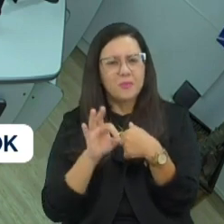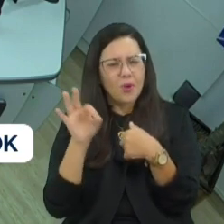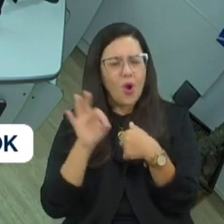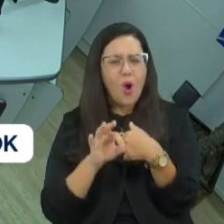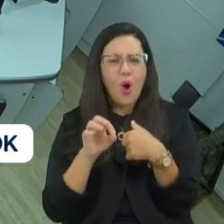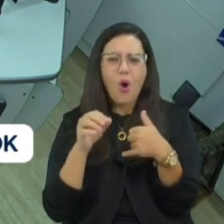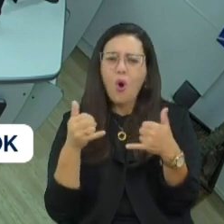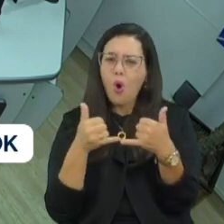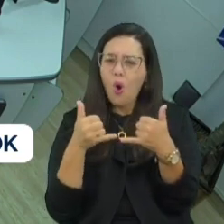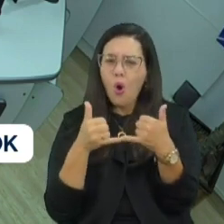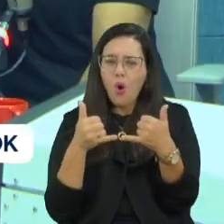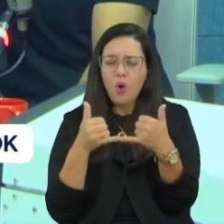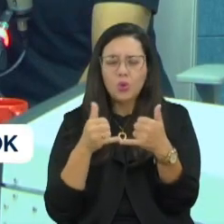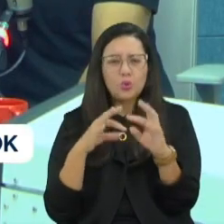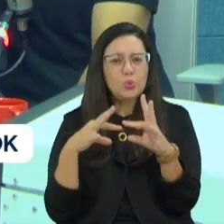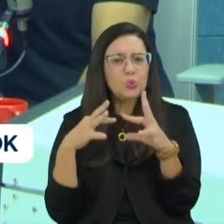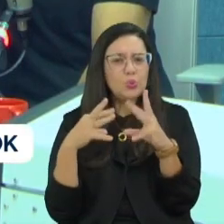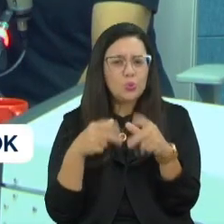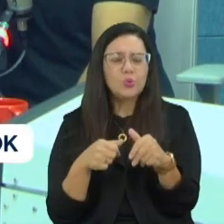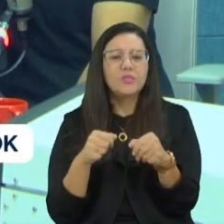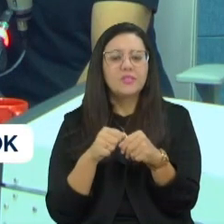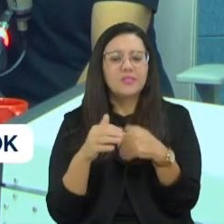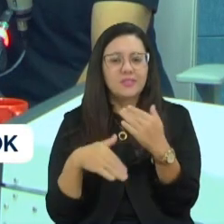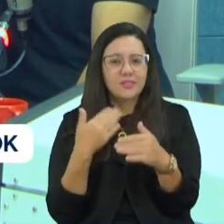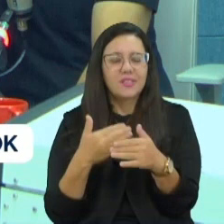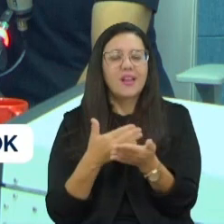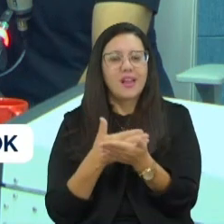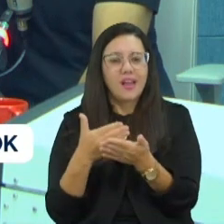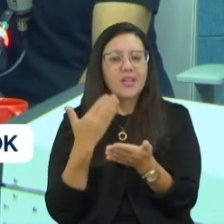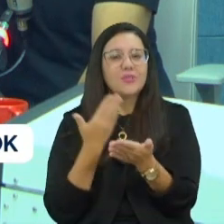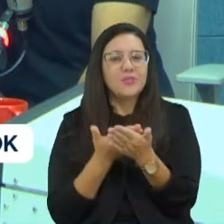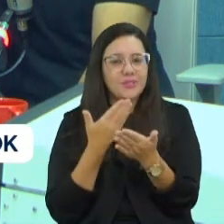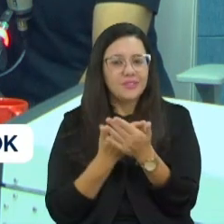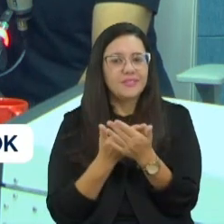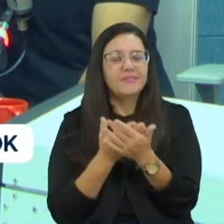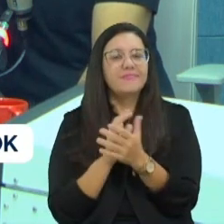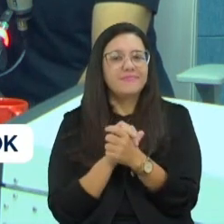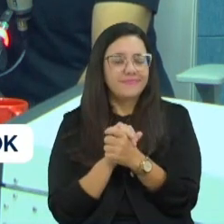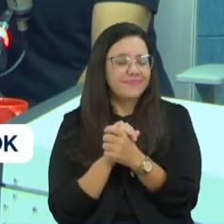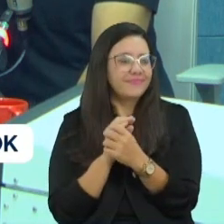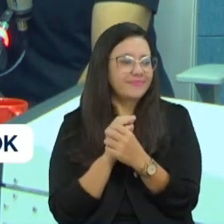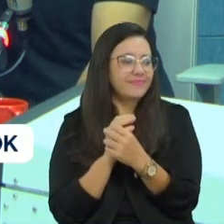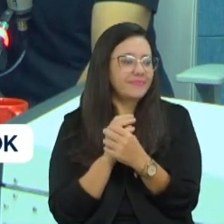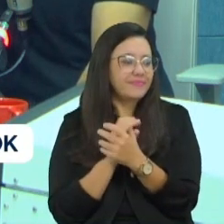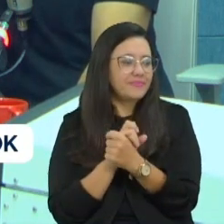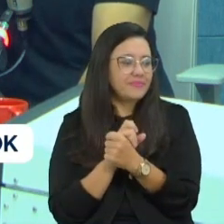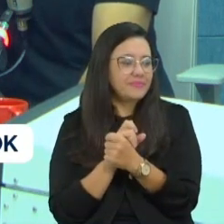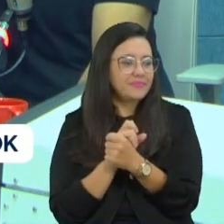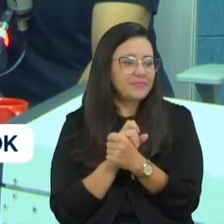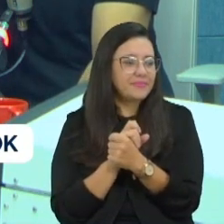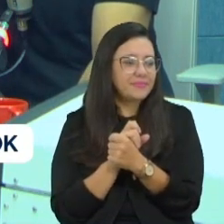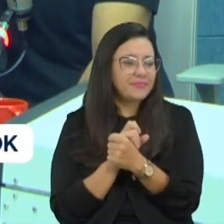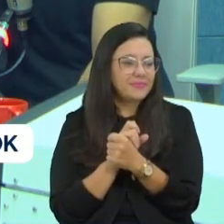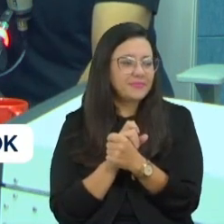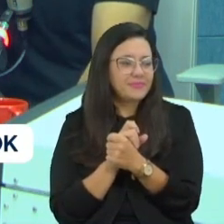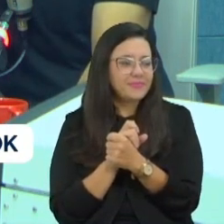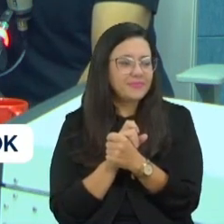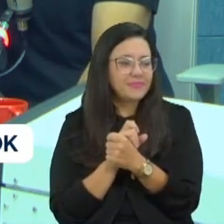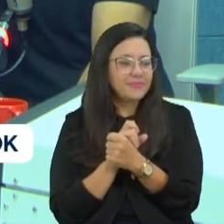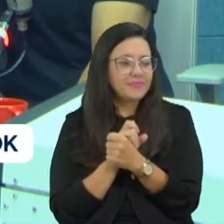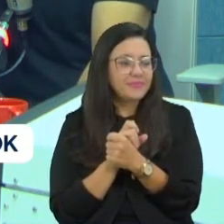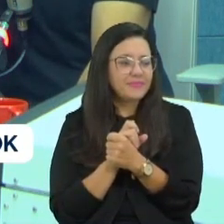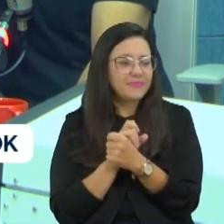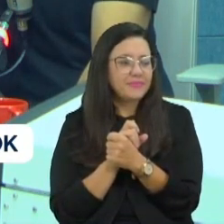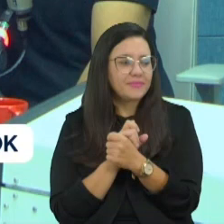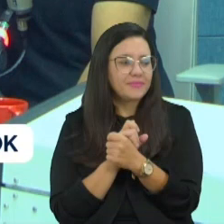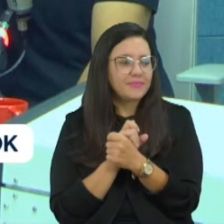Basta entrar, fazer a matrícula e começar a estudar. 100% online. E quais são as vantagens? Vamos falar um pouquinho mais do